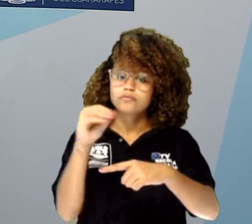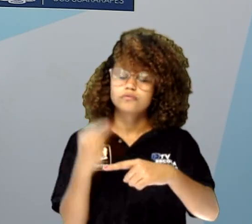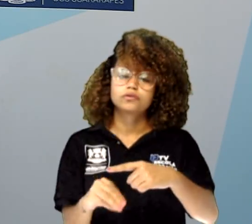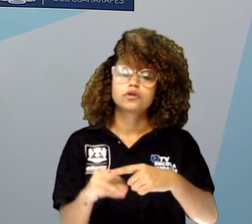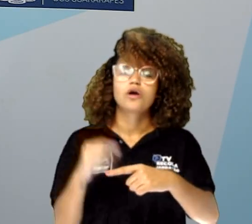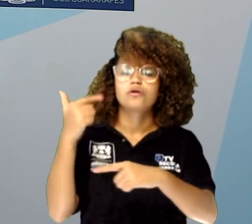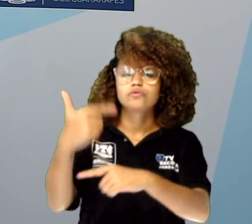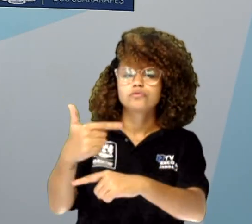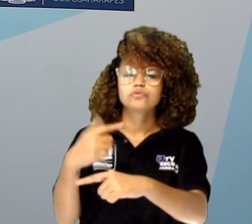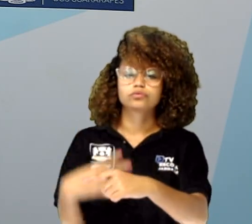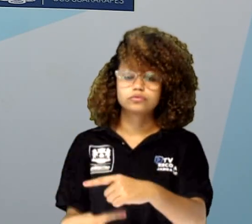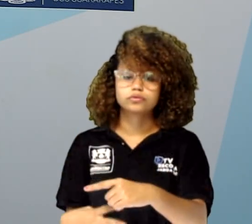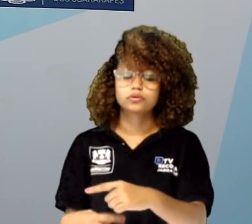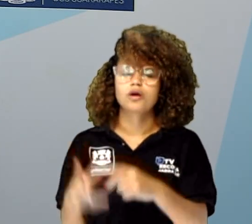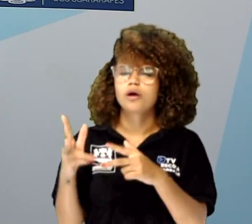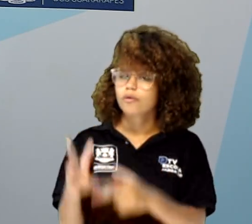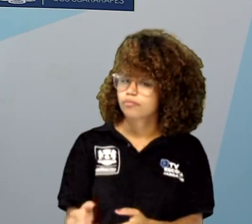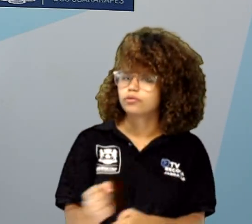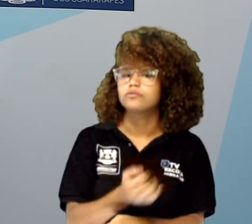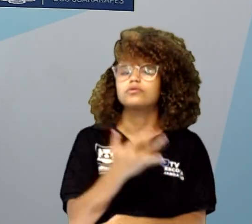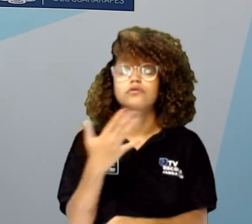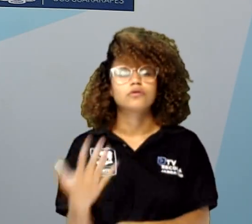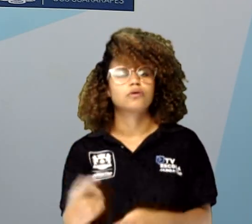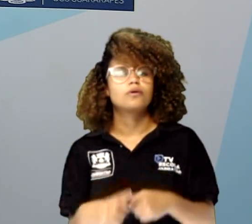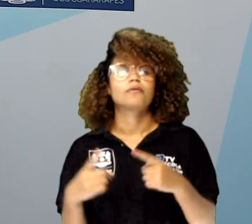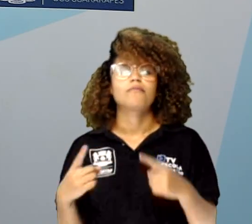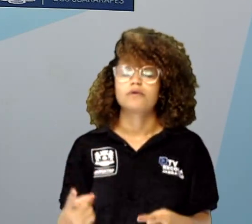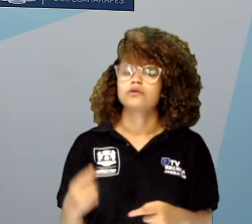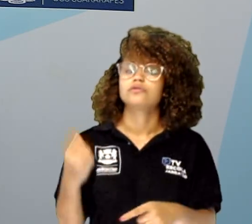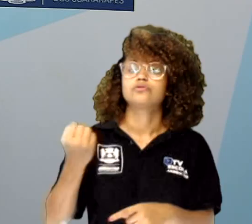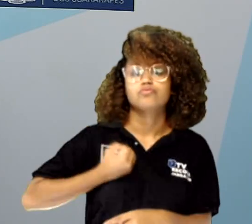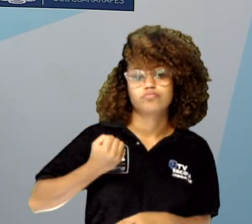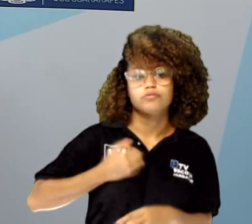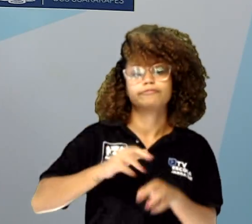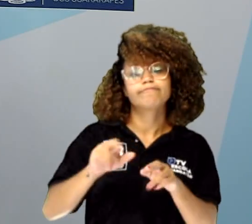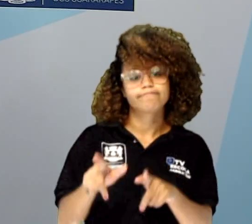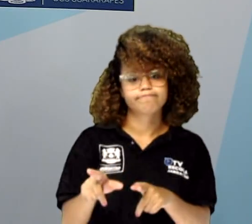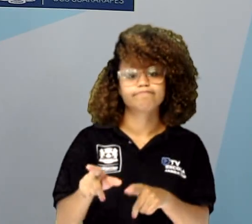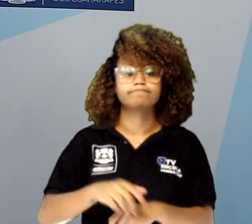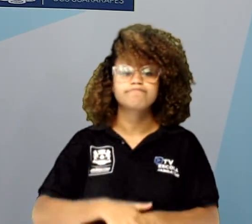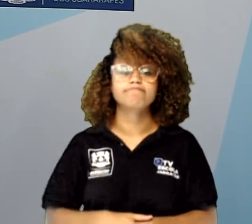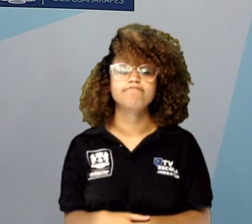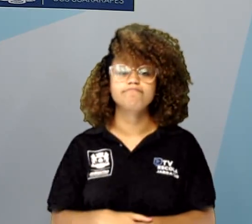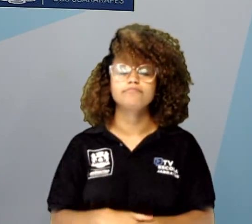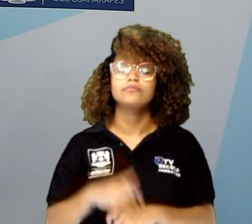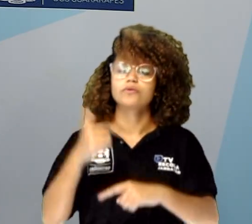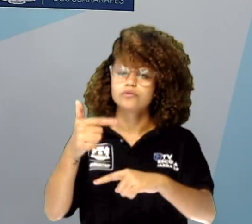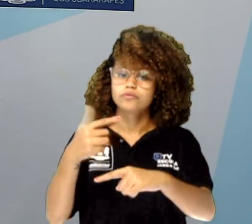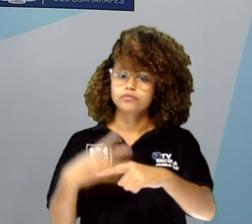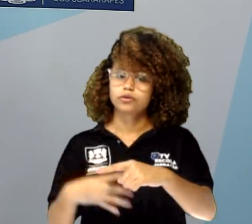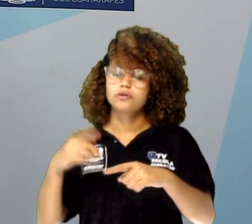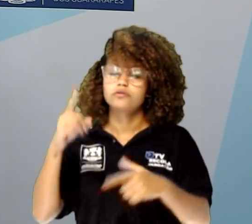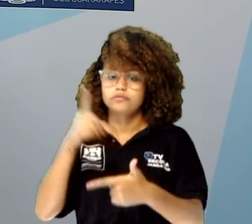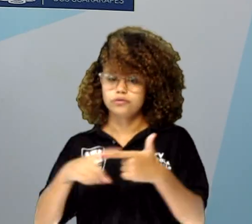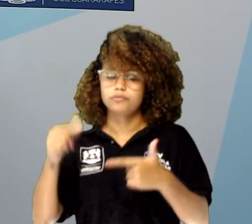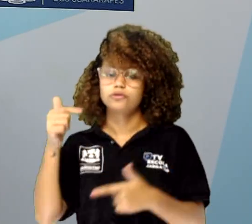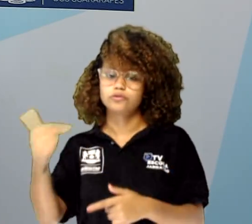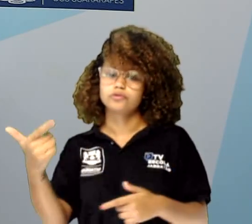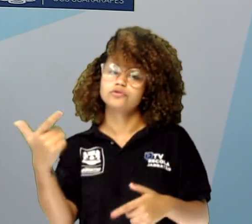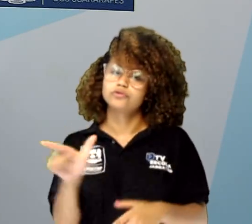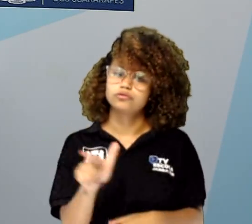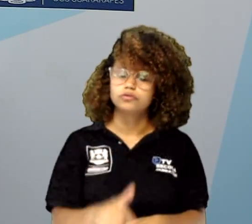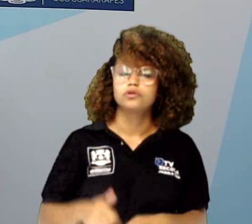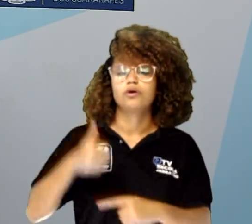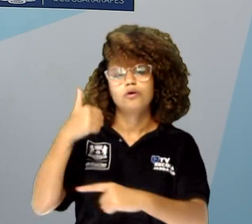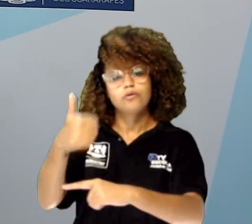vai representar a mesma quantidade, porém com números diferentes. Dividindo para 2 de novo, ó, 1/2,